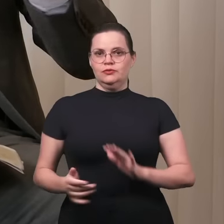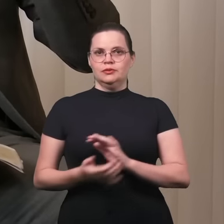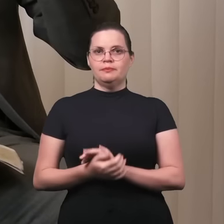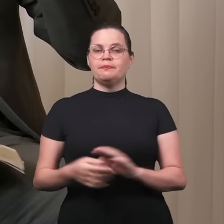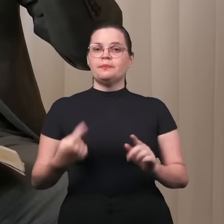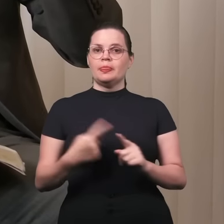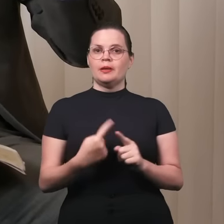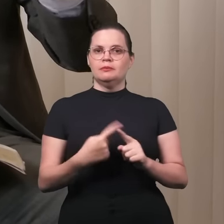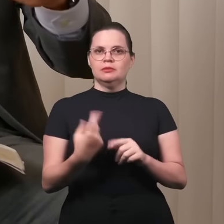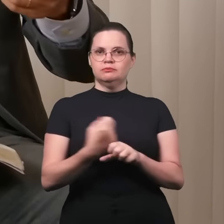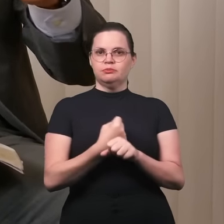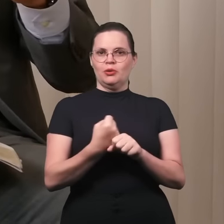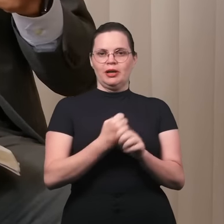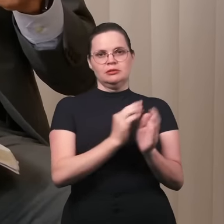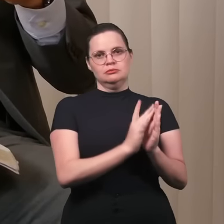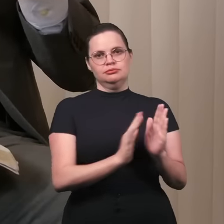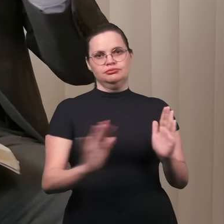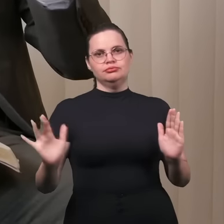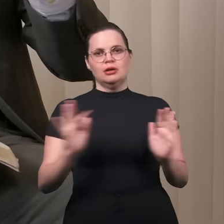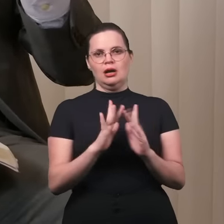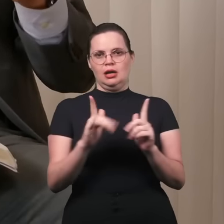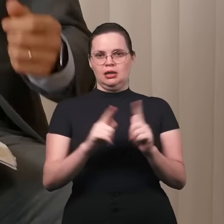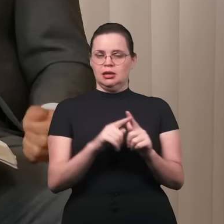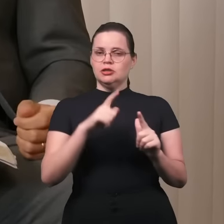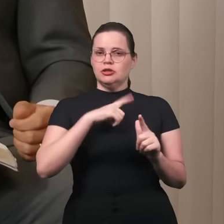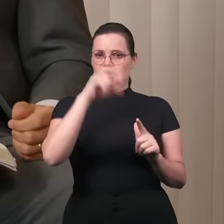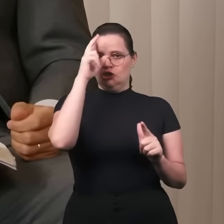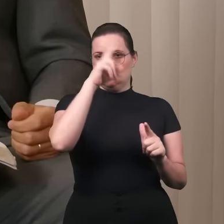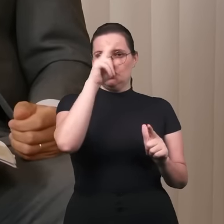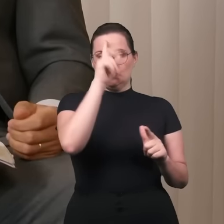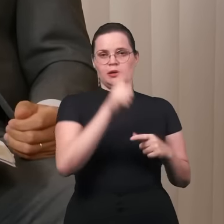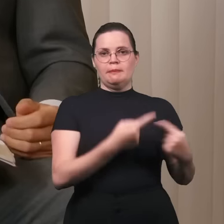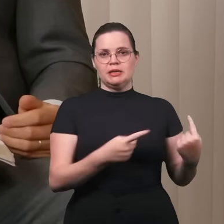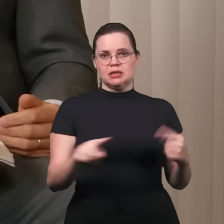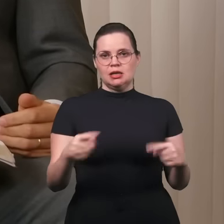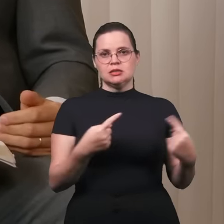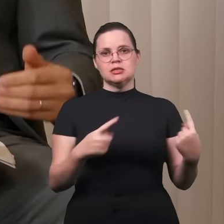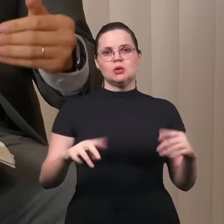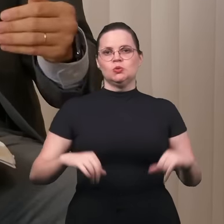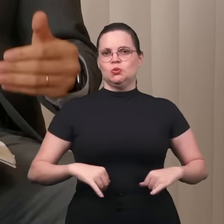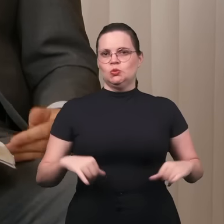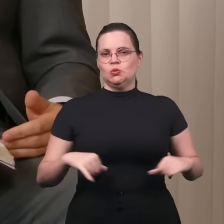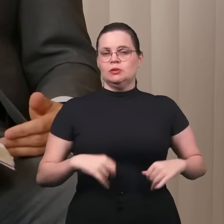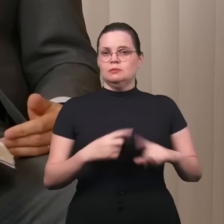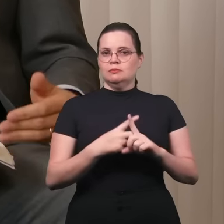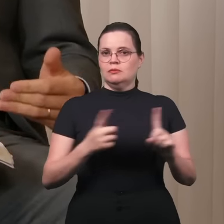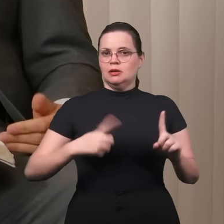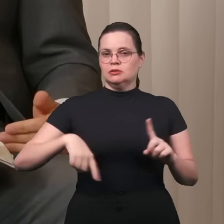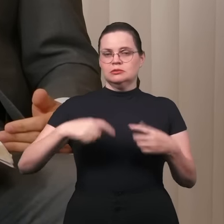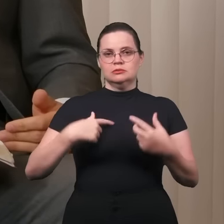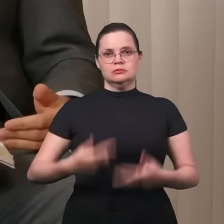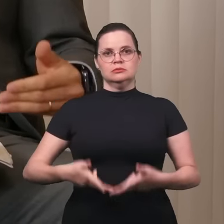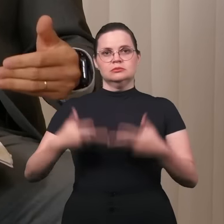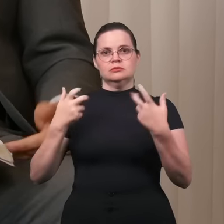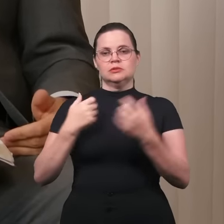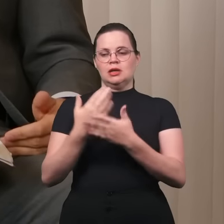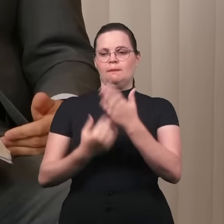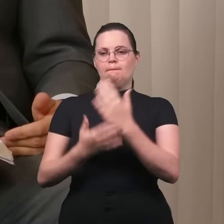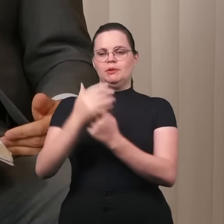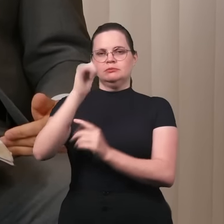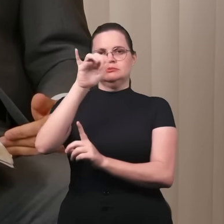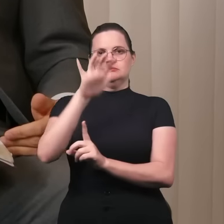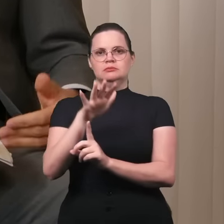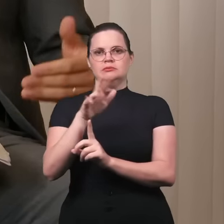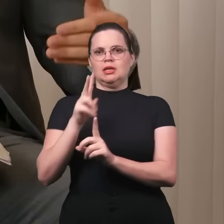a igreja foi perseguida, atacada, mas nós vemos que a profecia, a mão do Senhor, ela